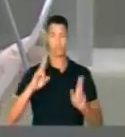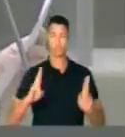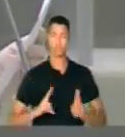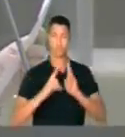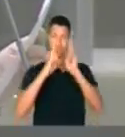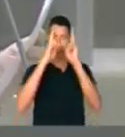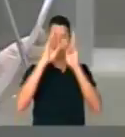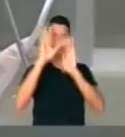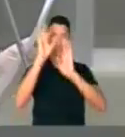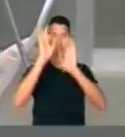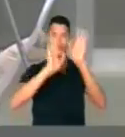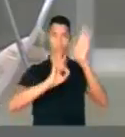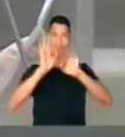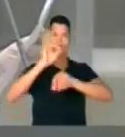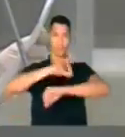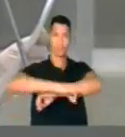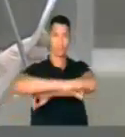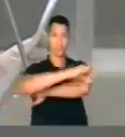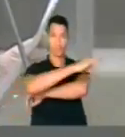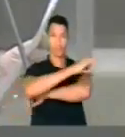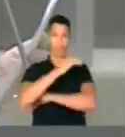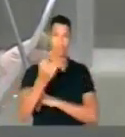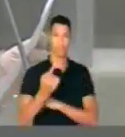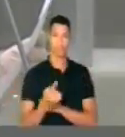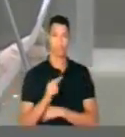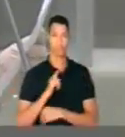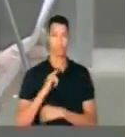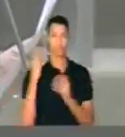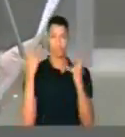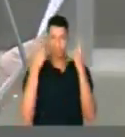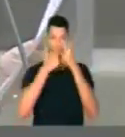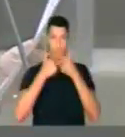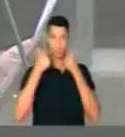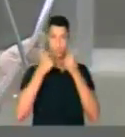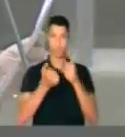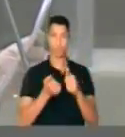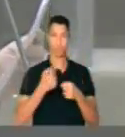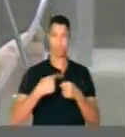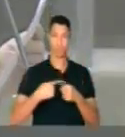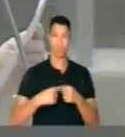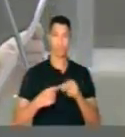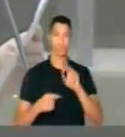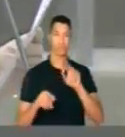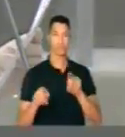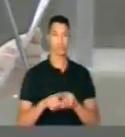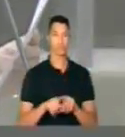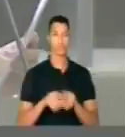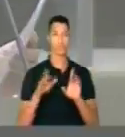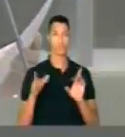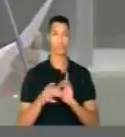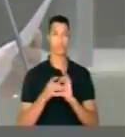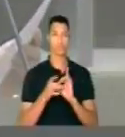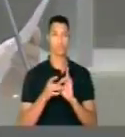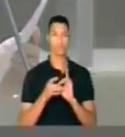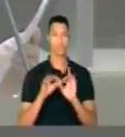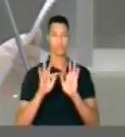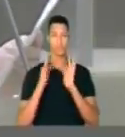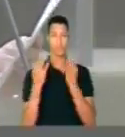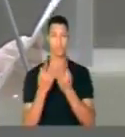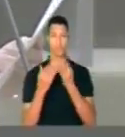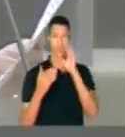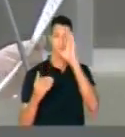monumento arquitetônico único, que embelezará a cidade e, sobretudo, unirá a grande